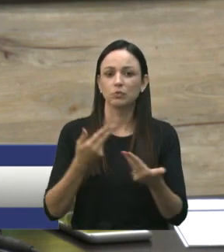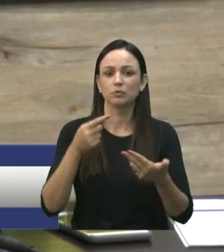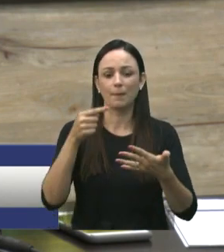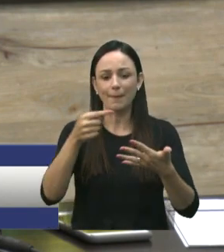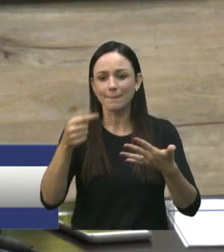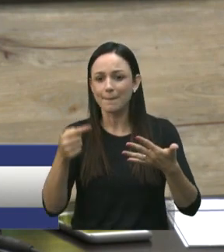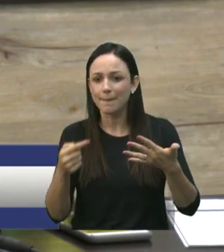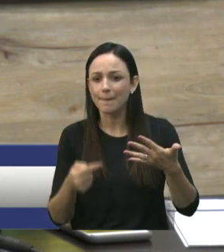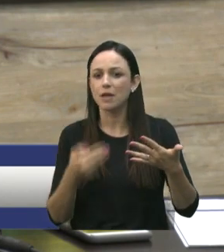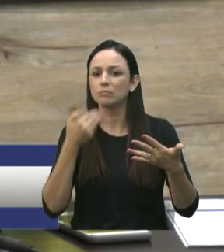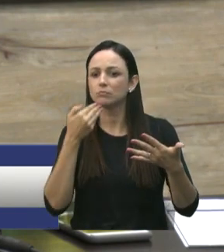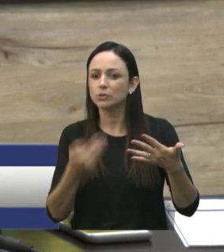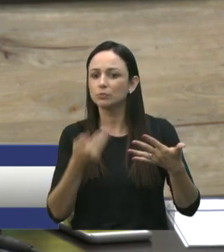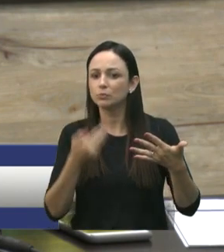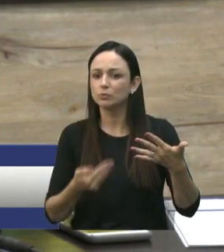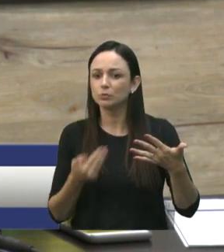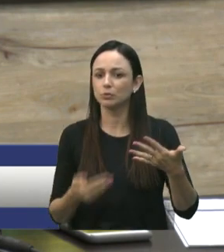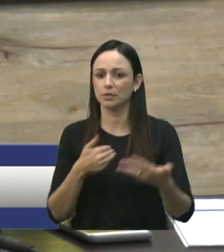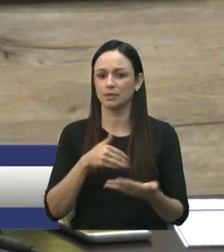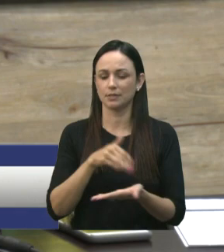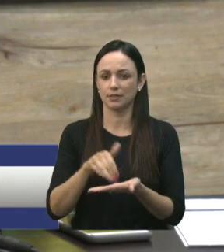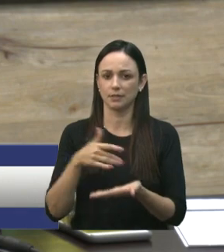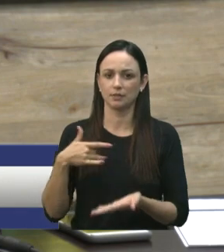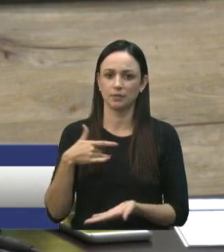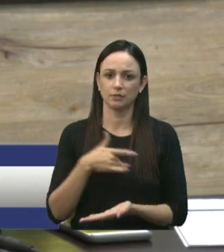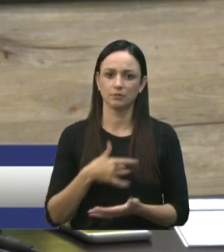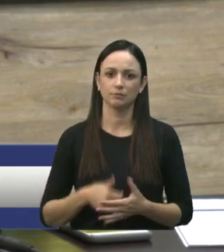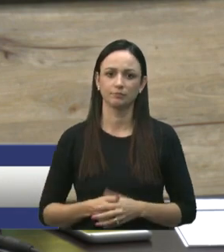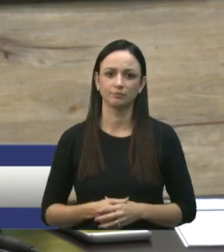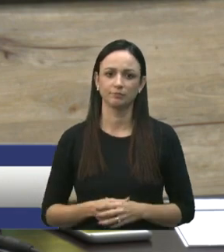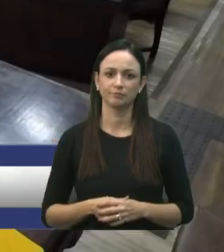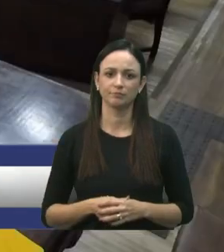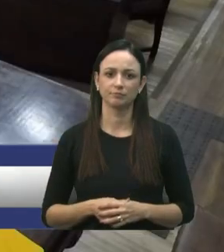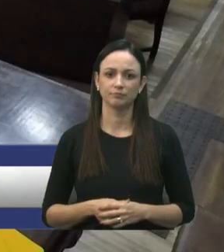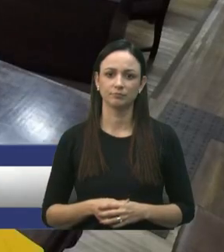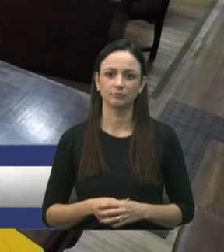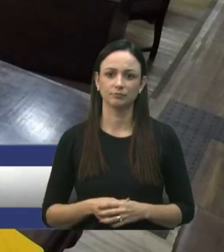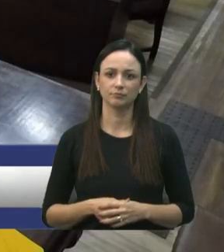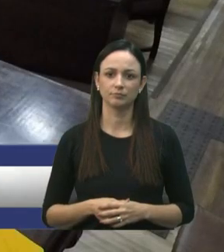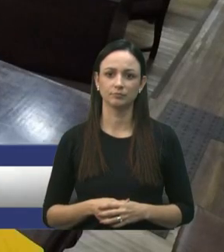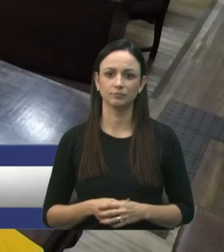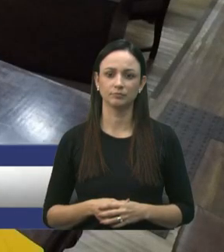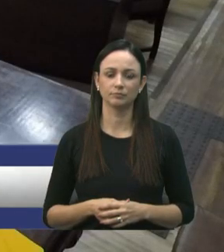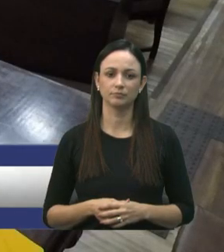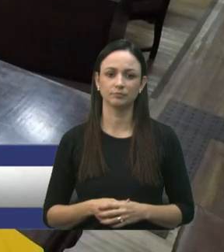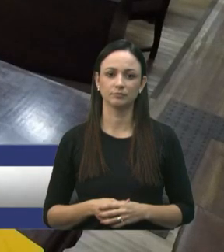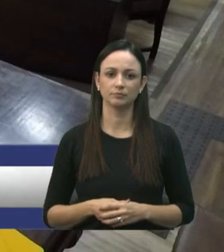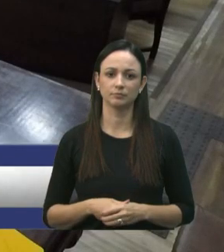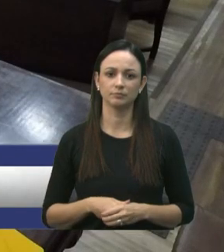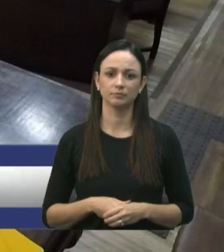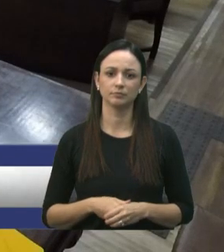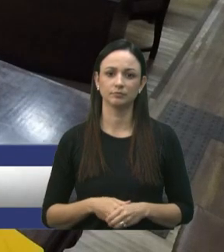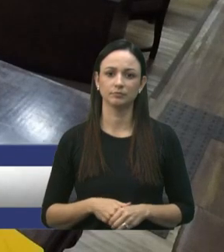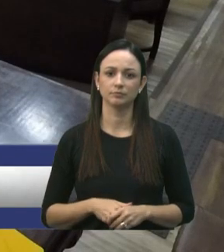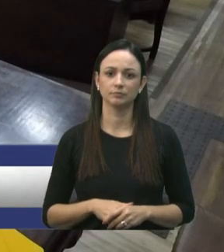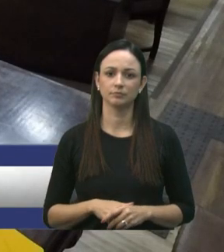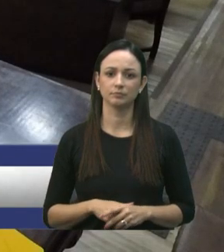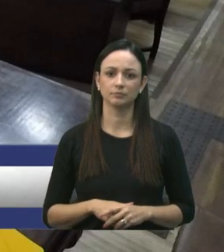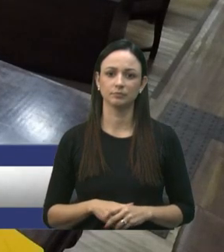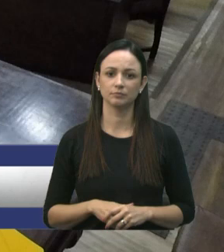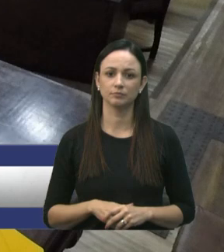indicações de solicitações da Secretaria da Saúde. Perfeito, obrigado. E como que a gente pode ficar sabendo dessas respostas, já que